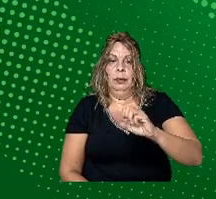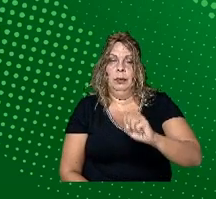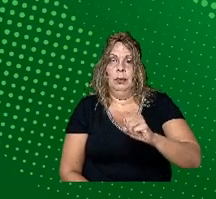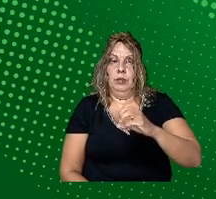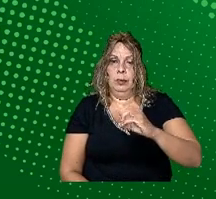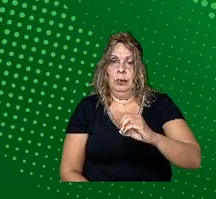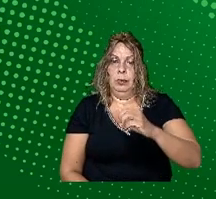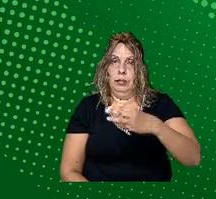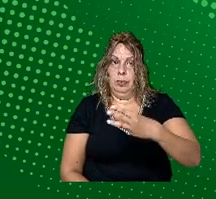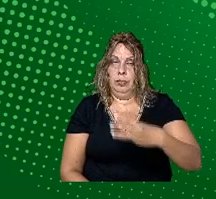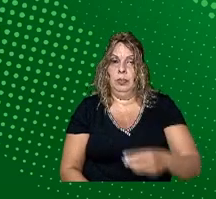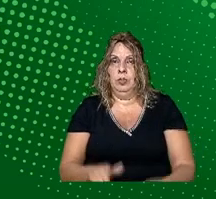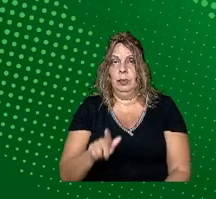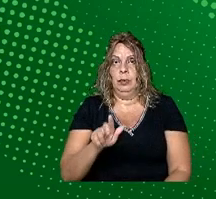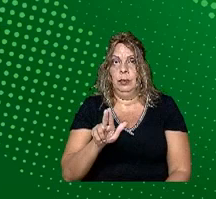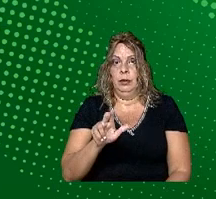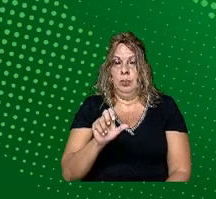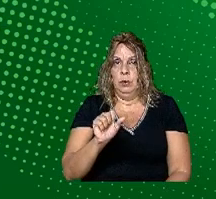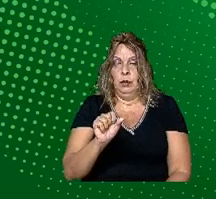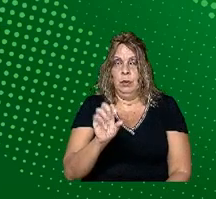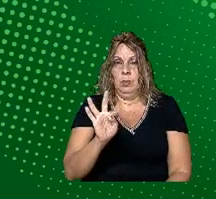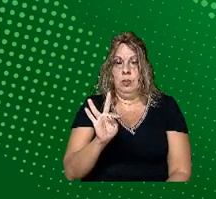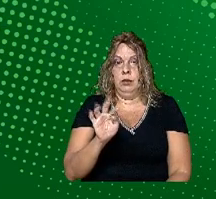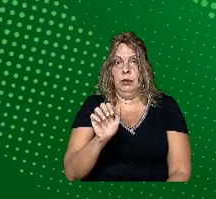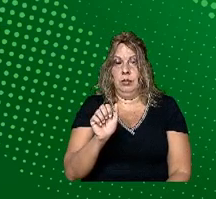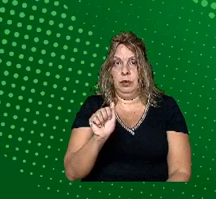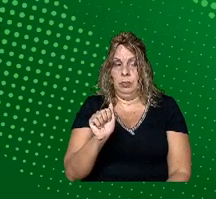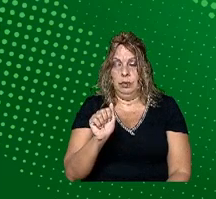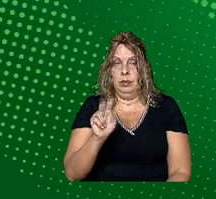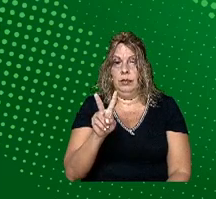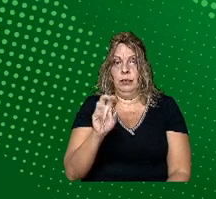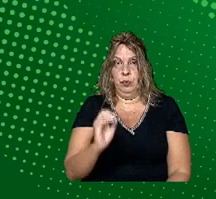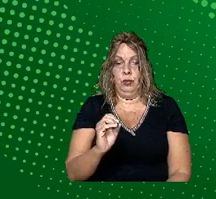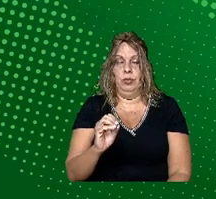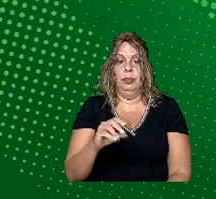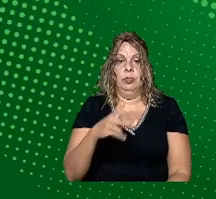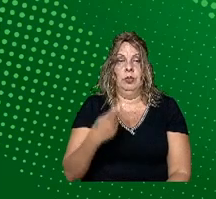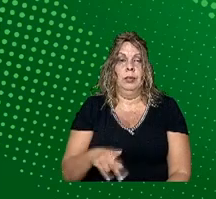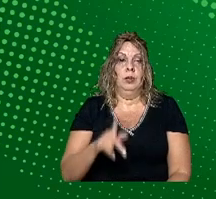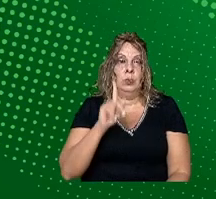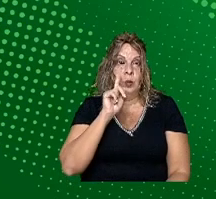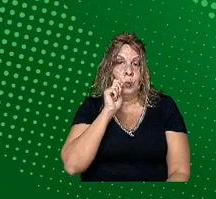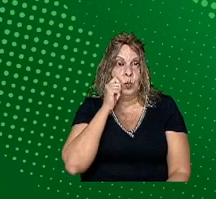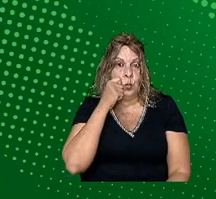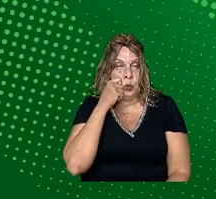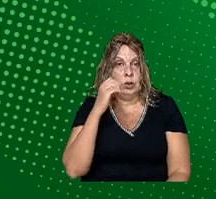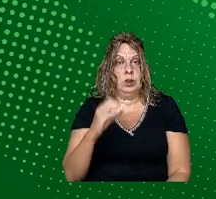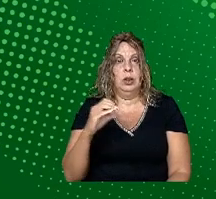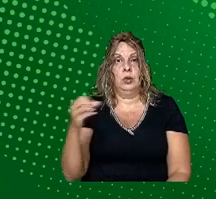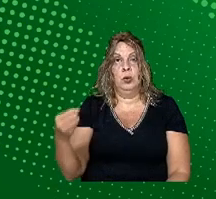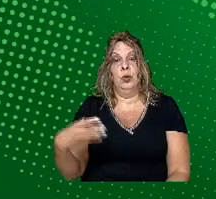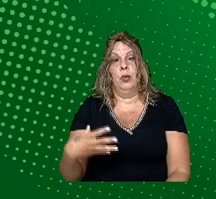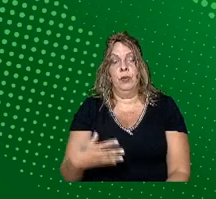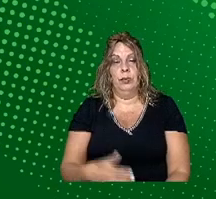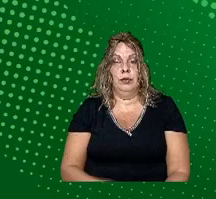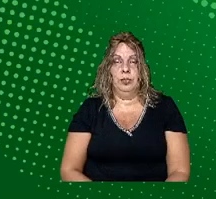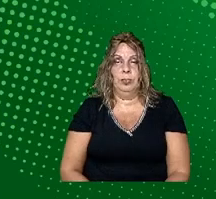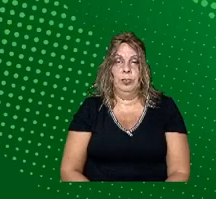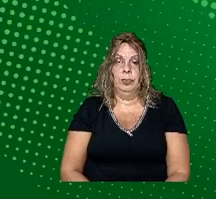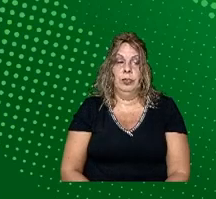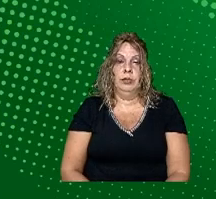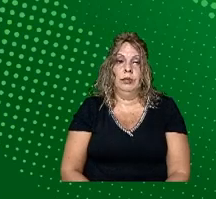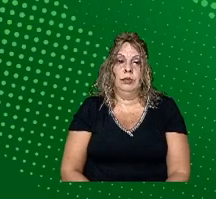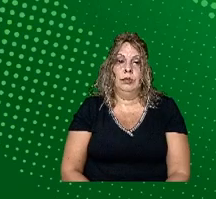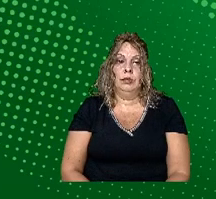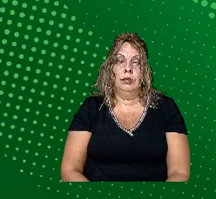030803, Gustavo Santos Silva, ele é menor, ele é representado aqui de Aracaju, tá no bairro Cidade Nova, adquiriu na Regional Santos